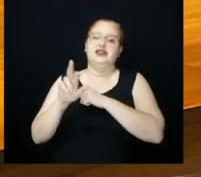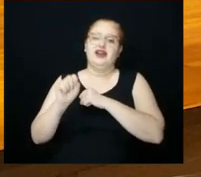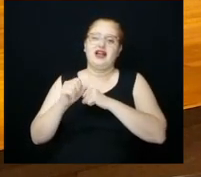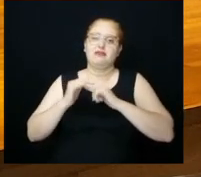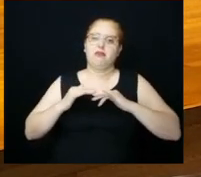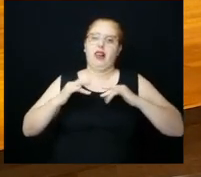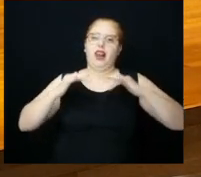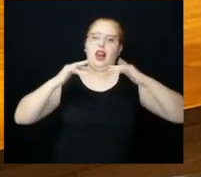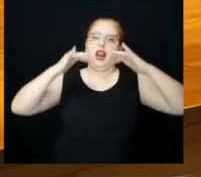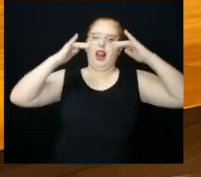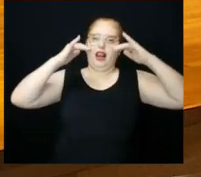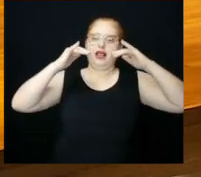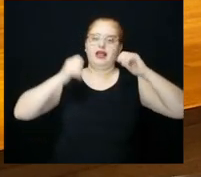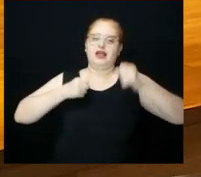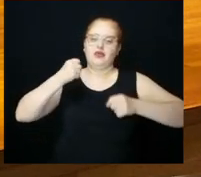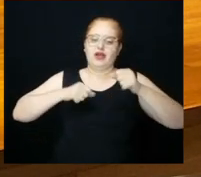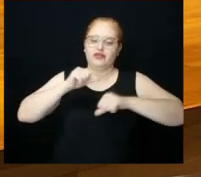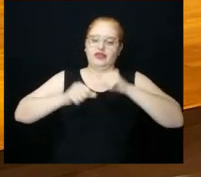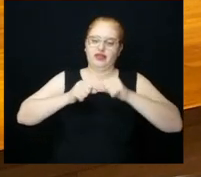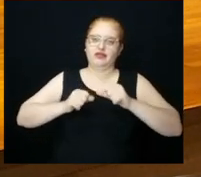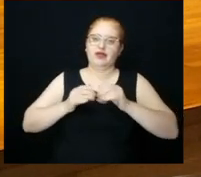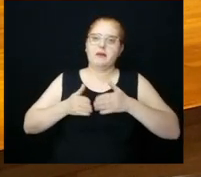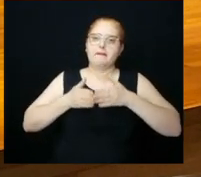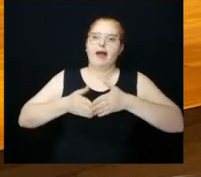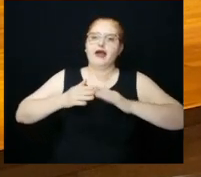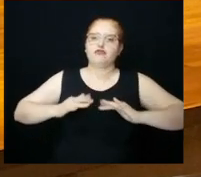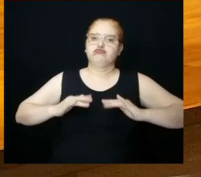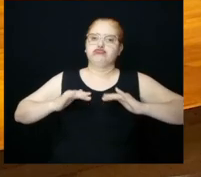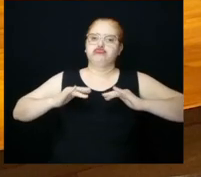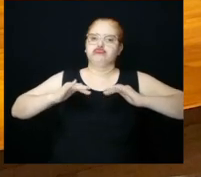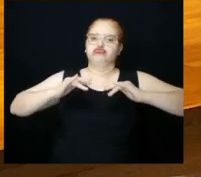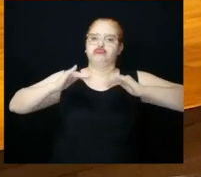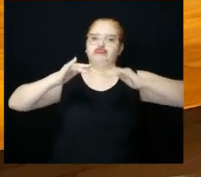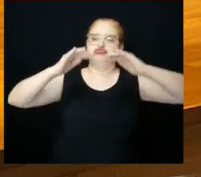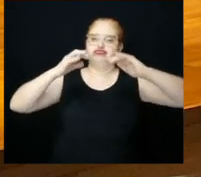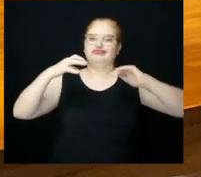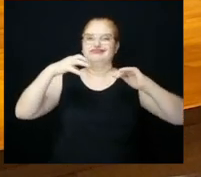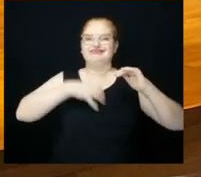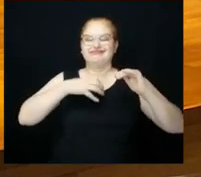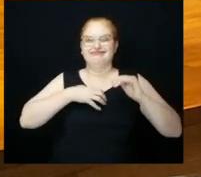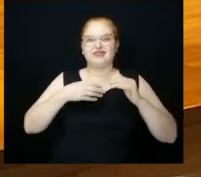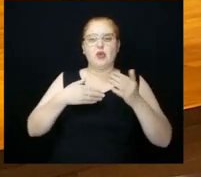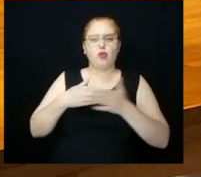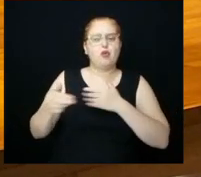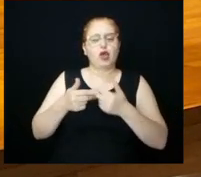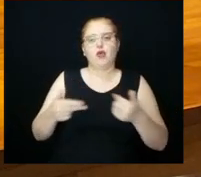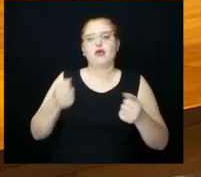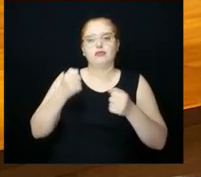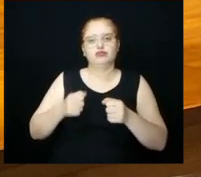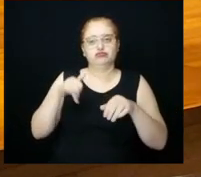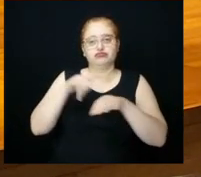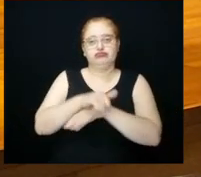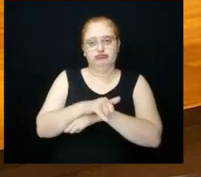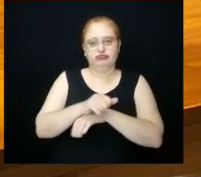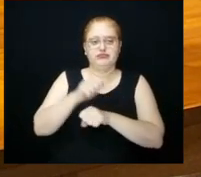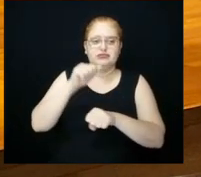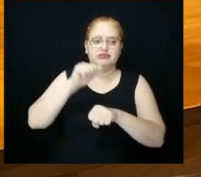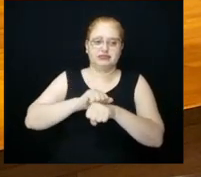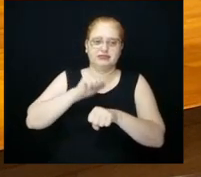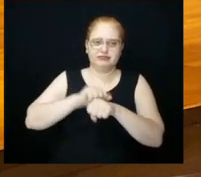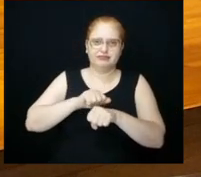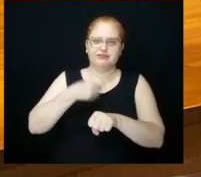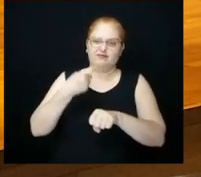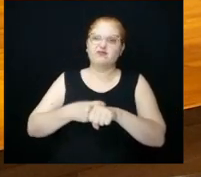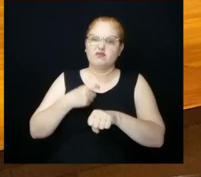se tornaram barcos afundando. Ali, sentia ela, qualquer coisa podia acontecer. Uma pedra sólida,